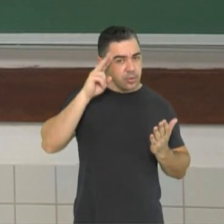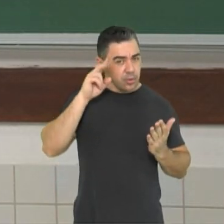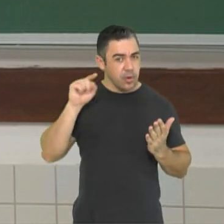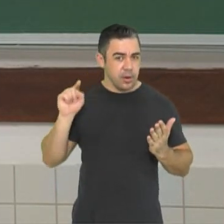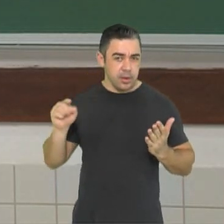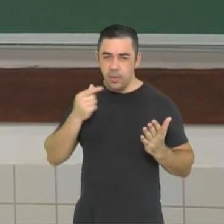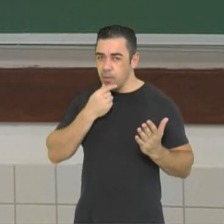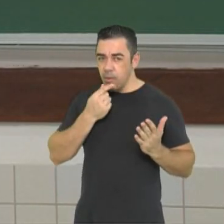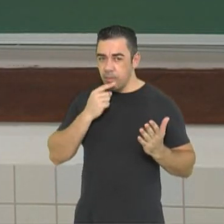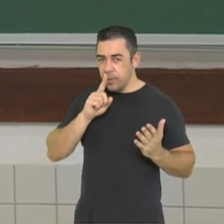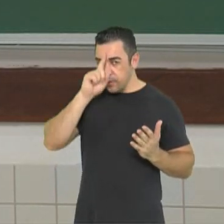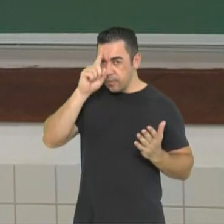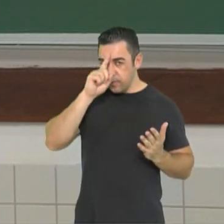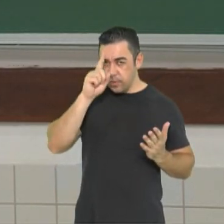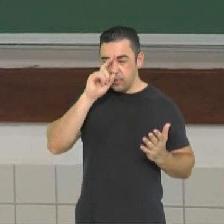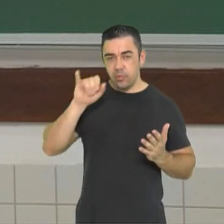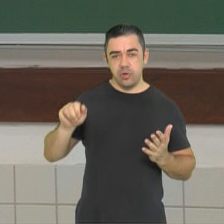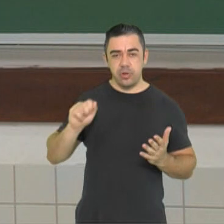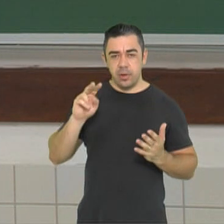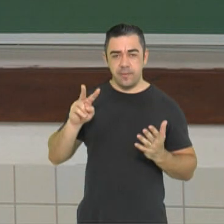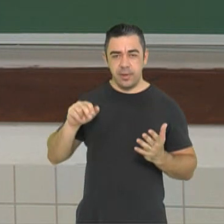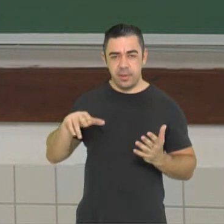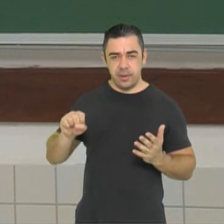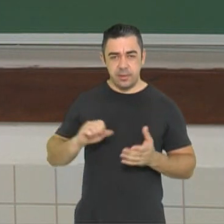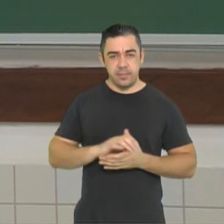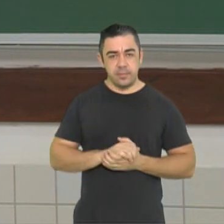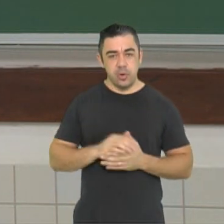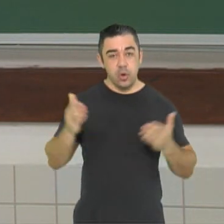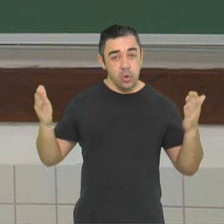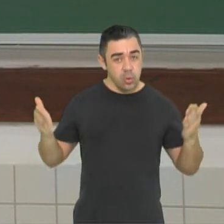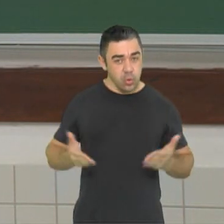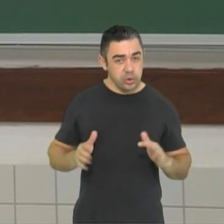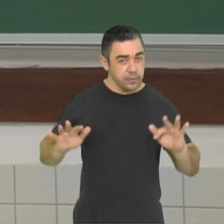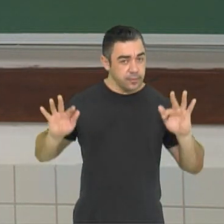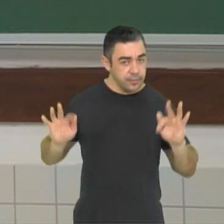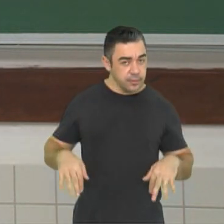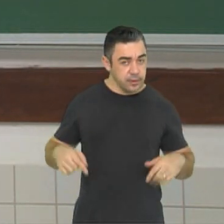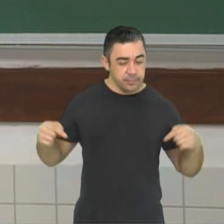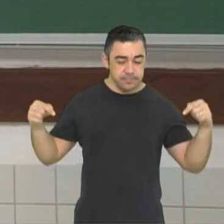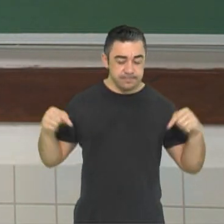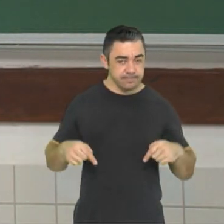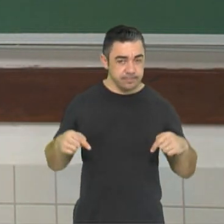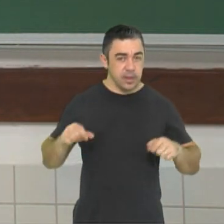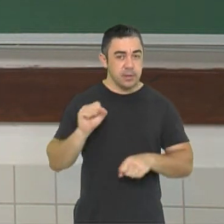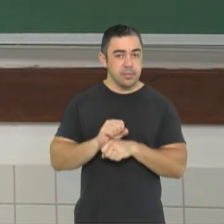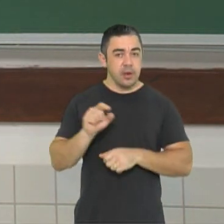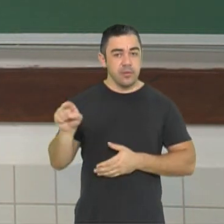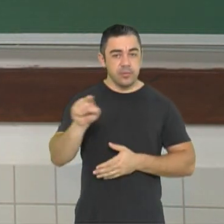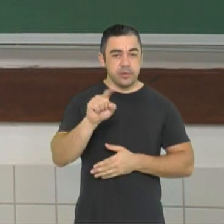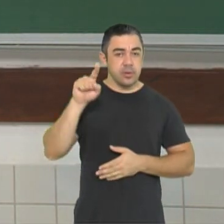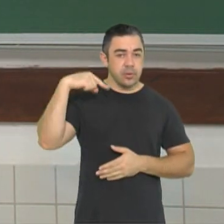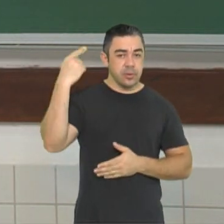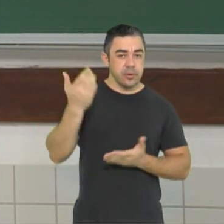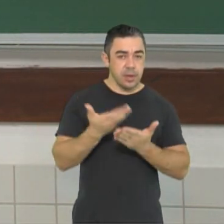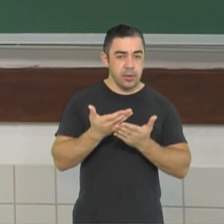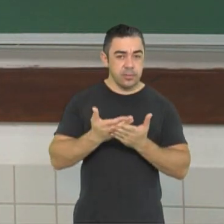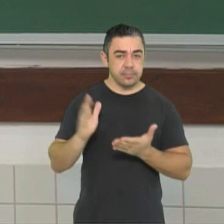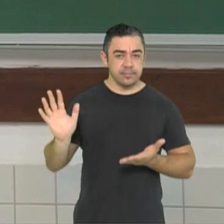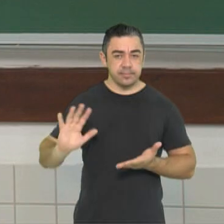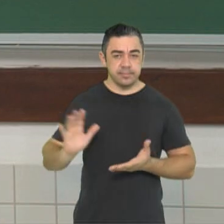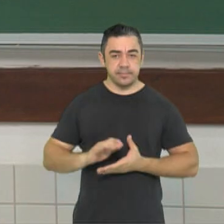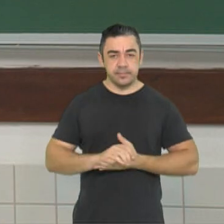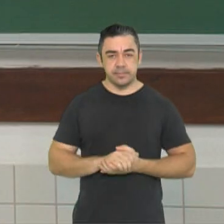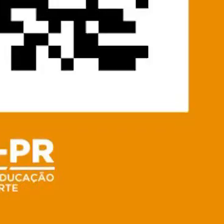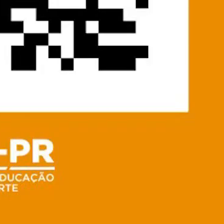dessa pessoa que fala javanês. Por hoje, eu fico por aqui e espero vocês na nossa próxima aula.